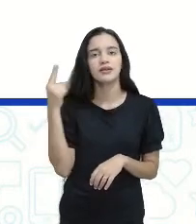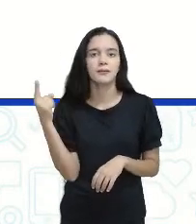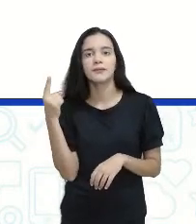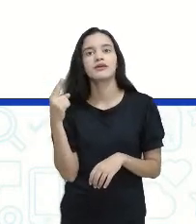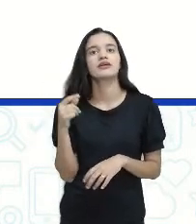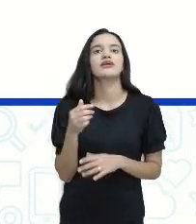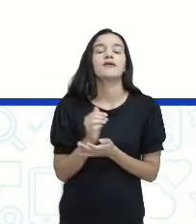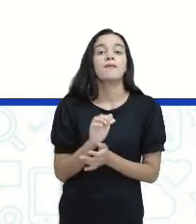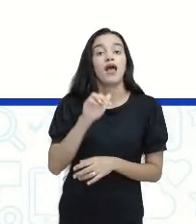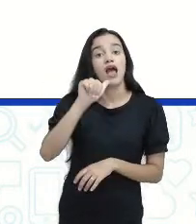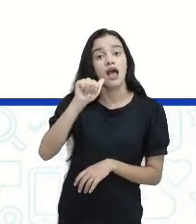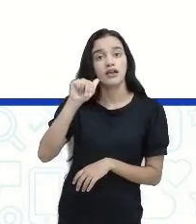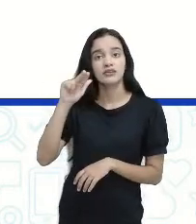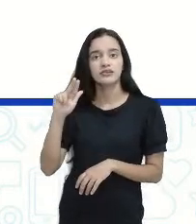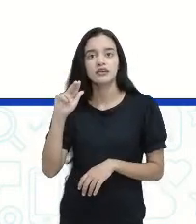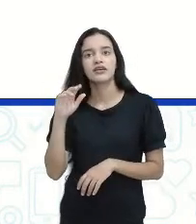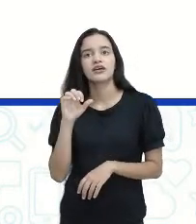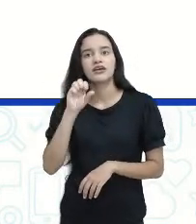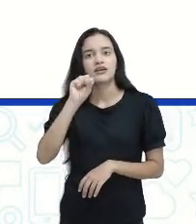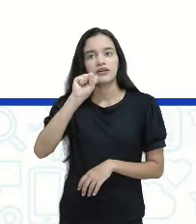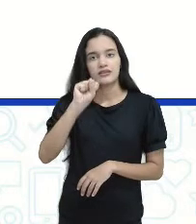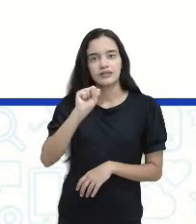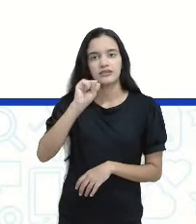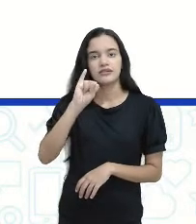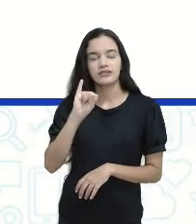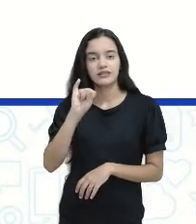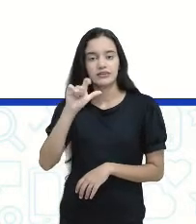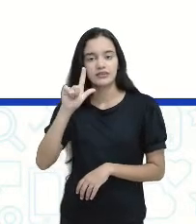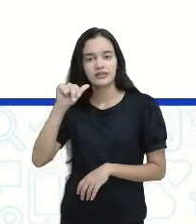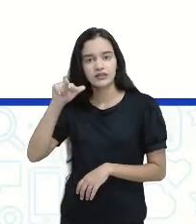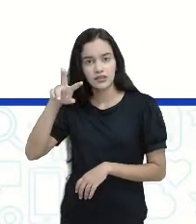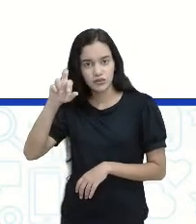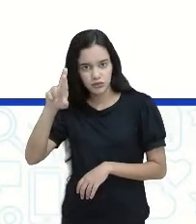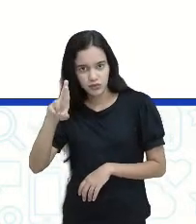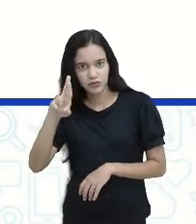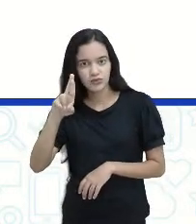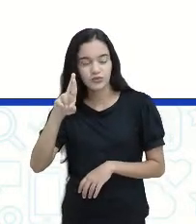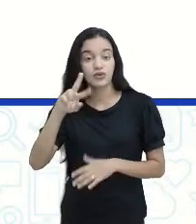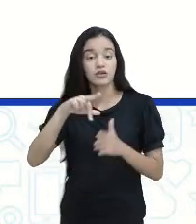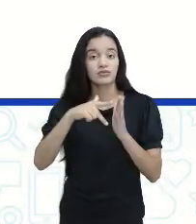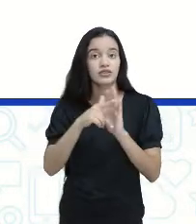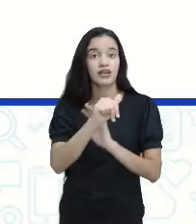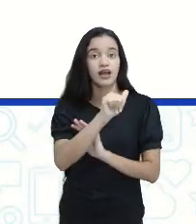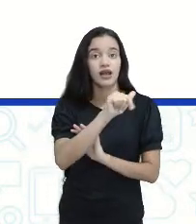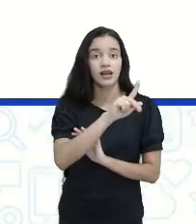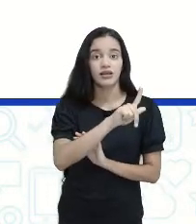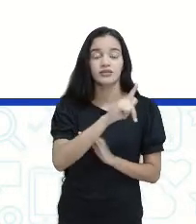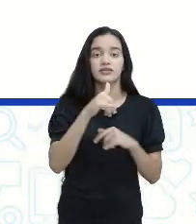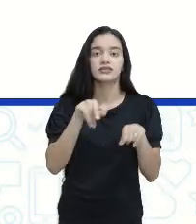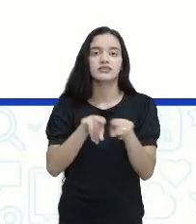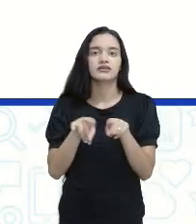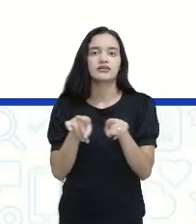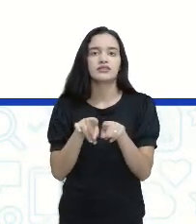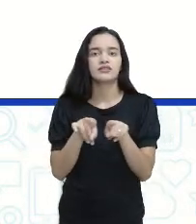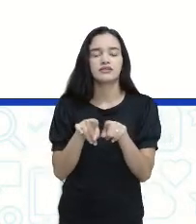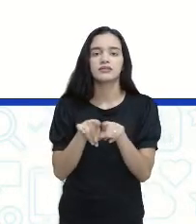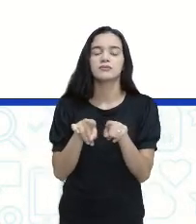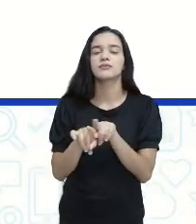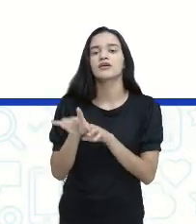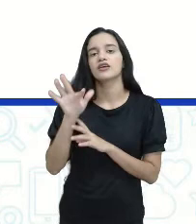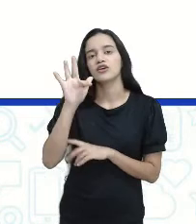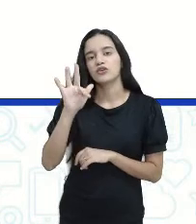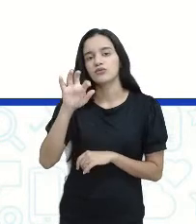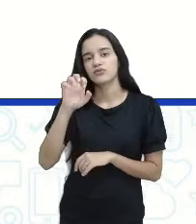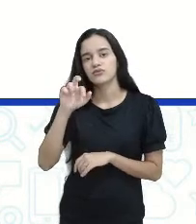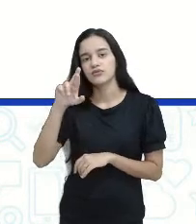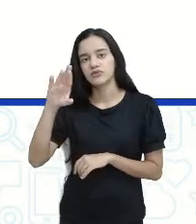prata aí representada pelas letras A, G, o ferro pelas letras